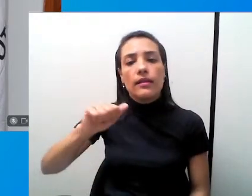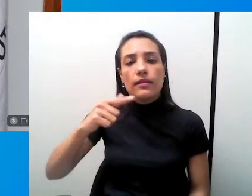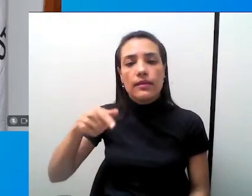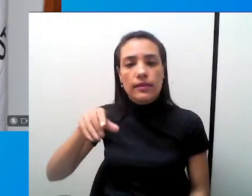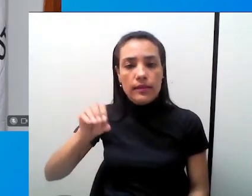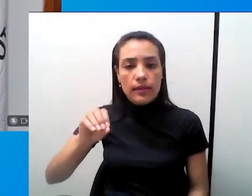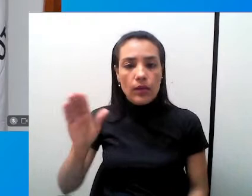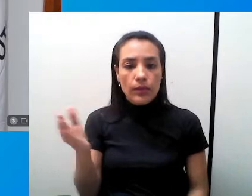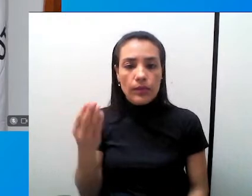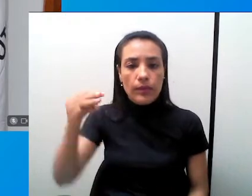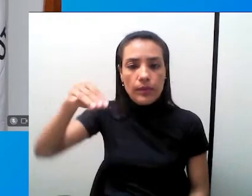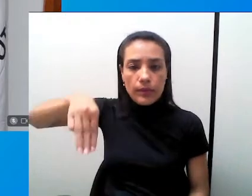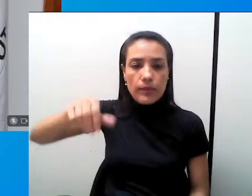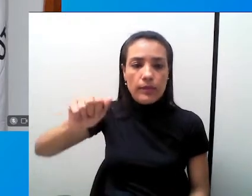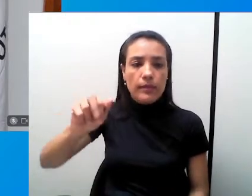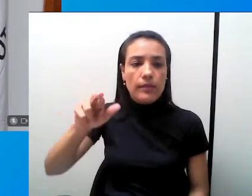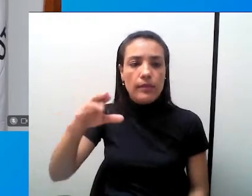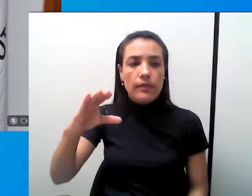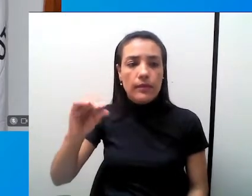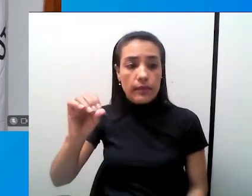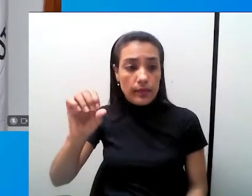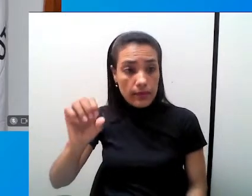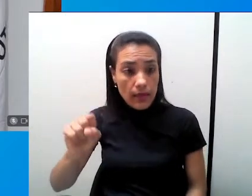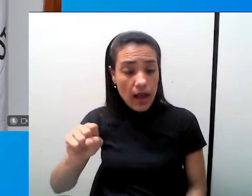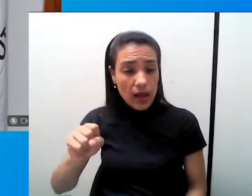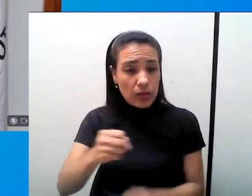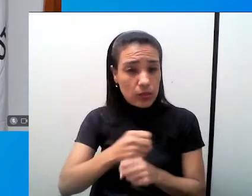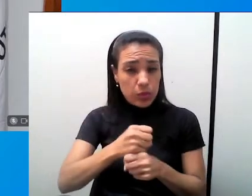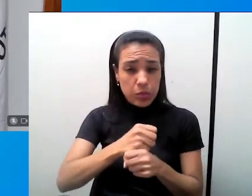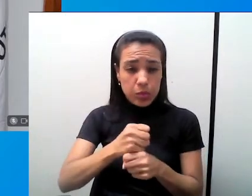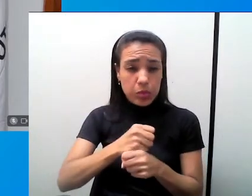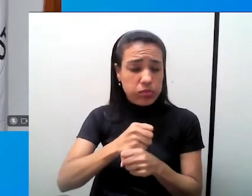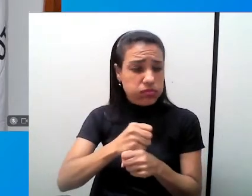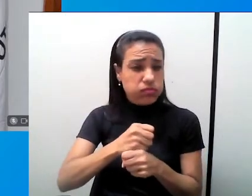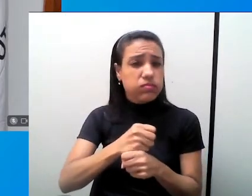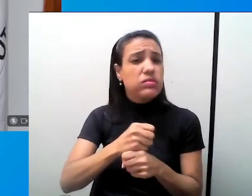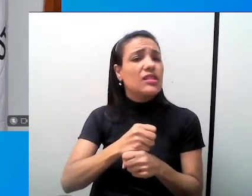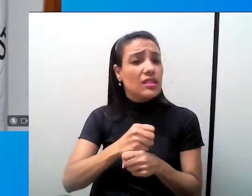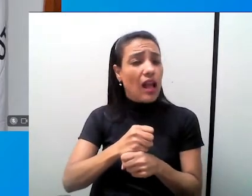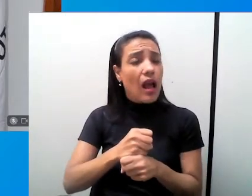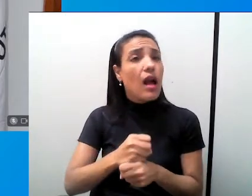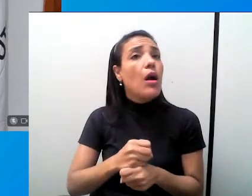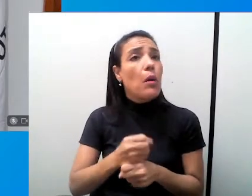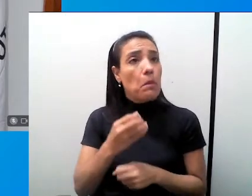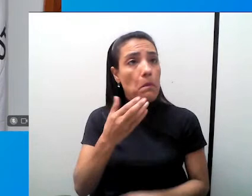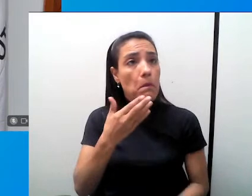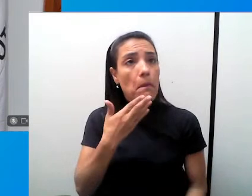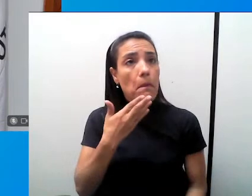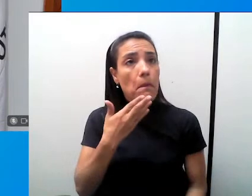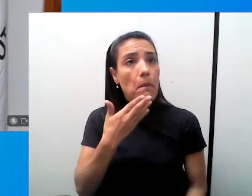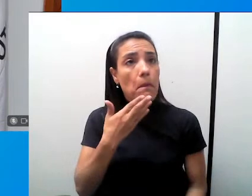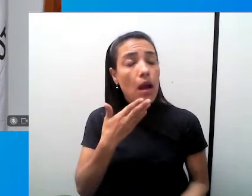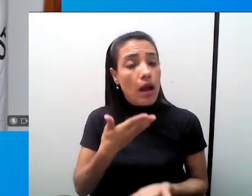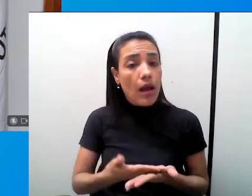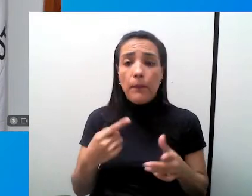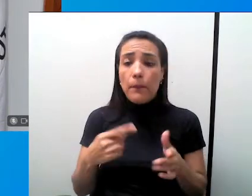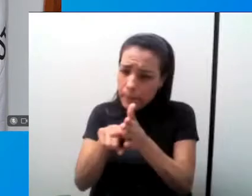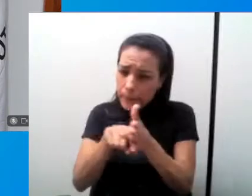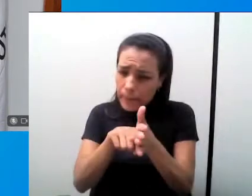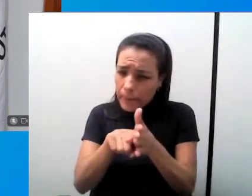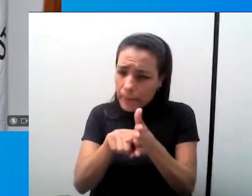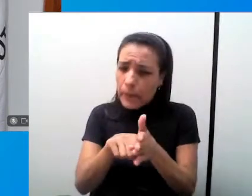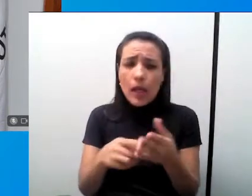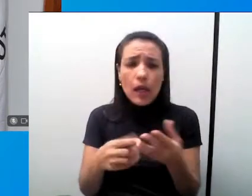500 anos, né, com um know-how incrível com pesquisa. E aí eu fiquei, assim, muito lisonjeada quando eles falaram